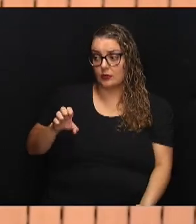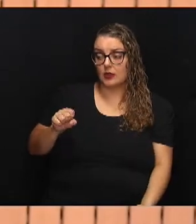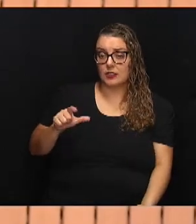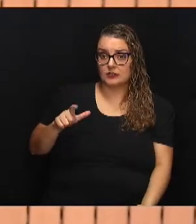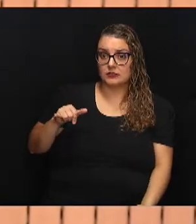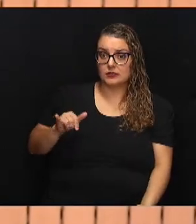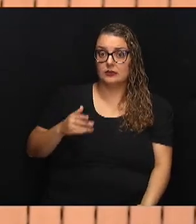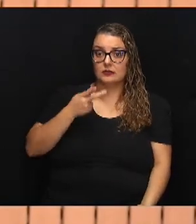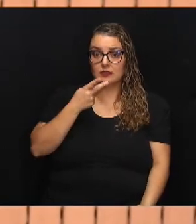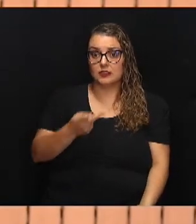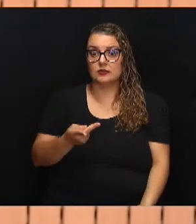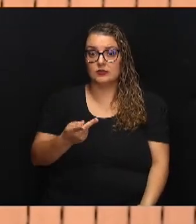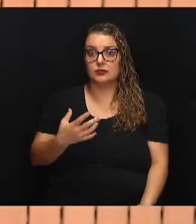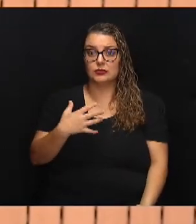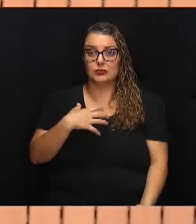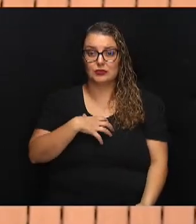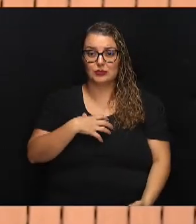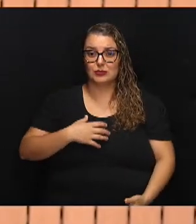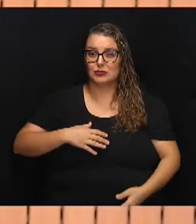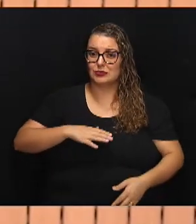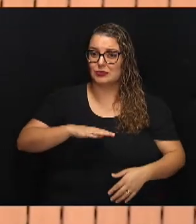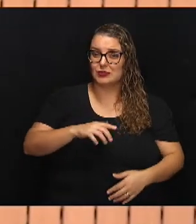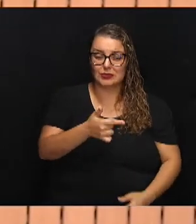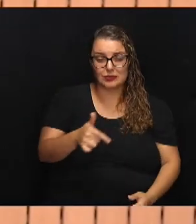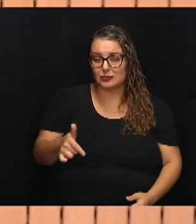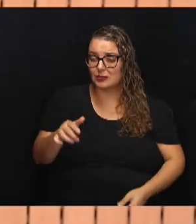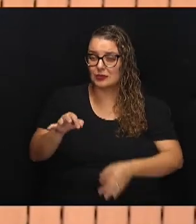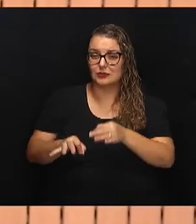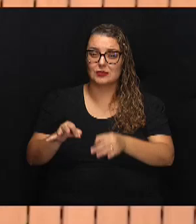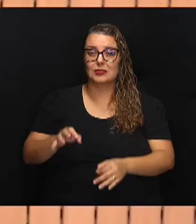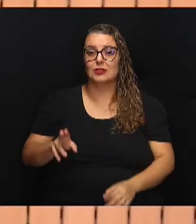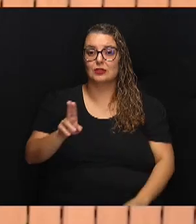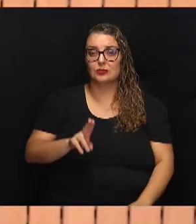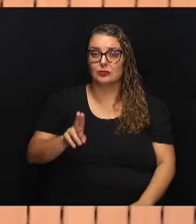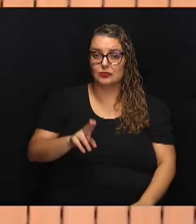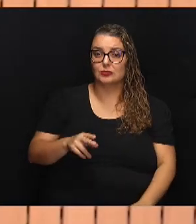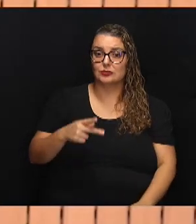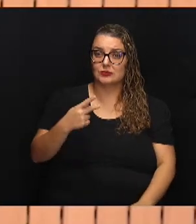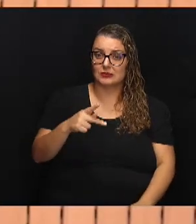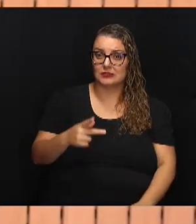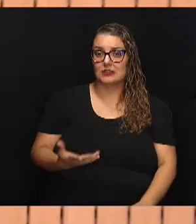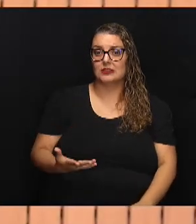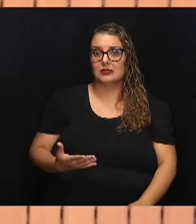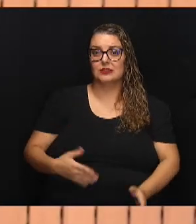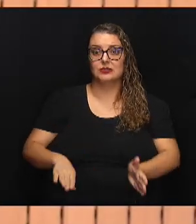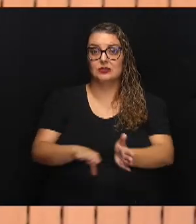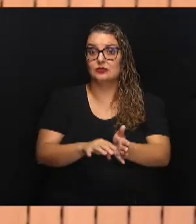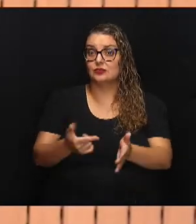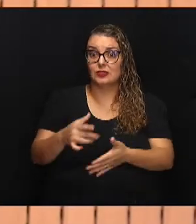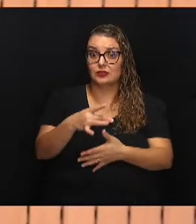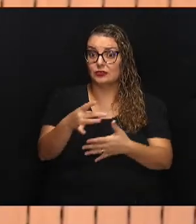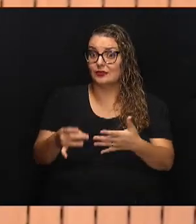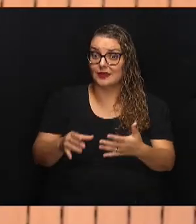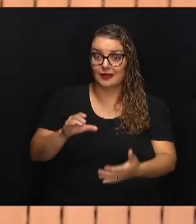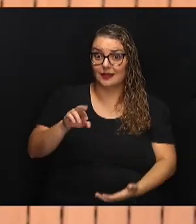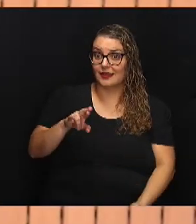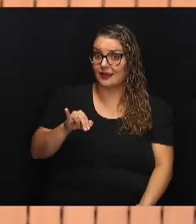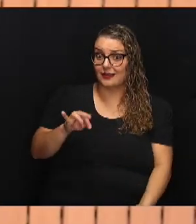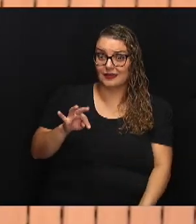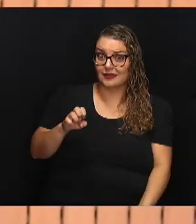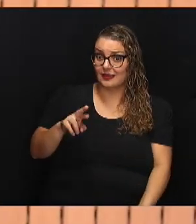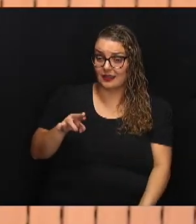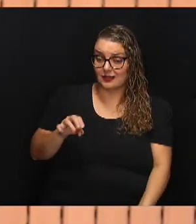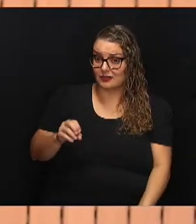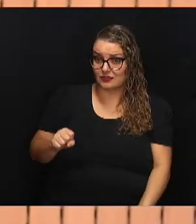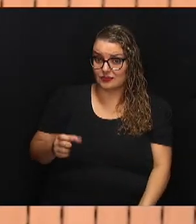que está vindo de uma forma totalmente injusta, a aplicação dela está vindo sem critérios. Alguns